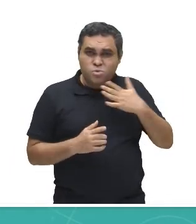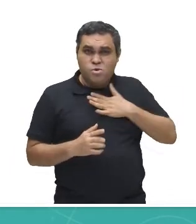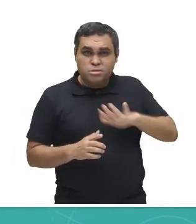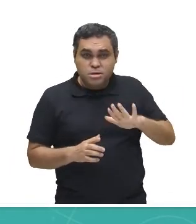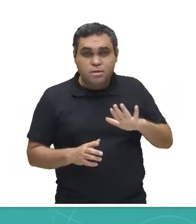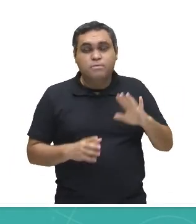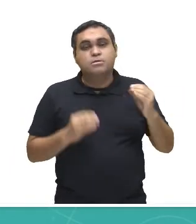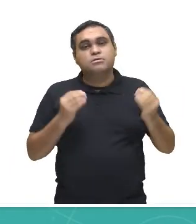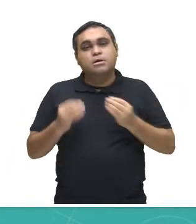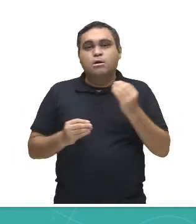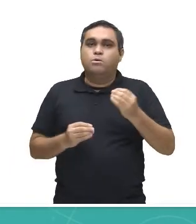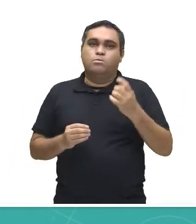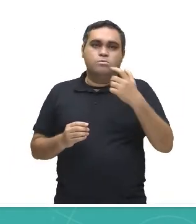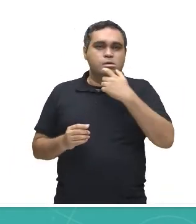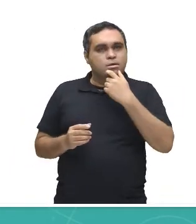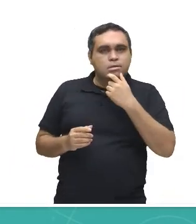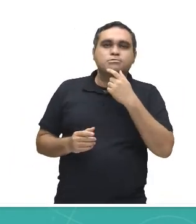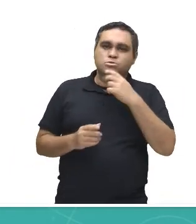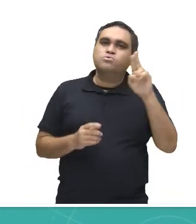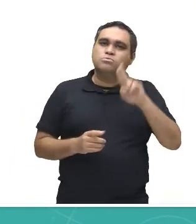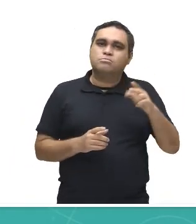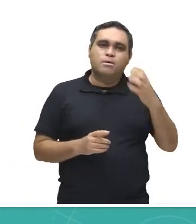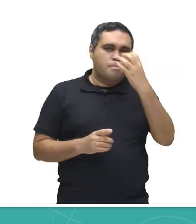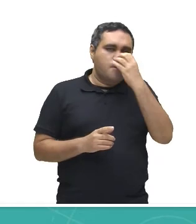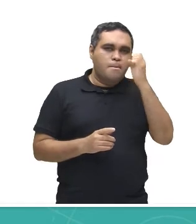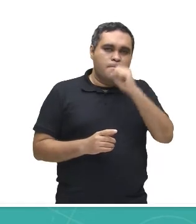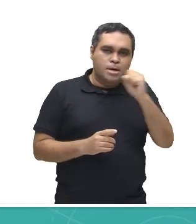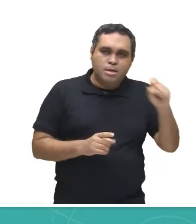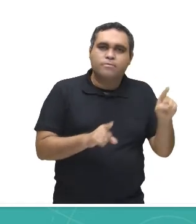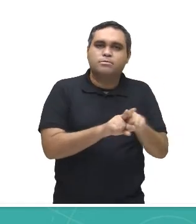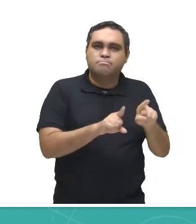que ele termina? A gente vai ver que o conflito ele tem início em